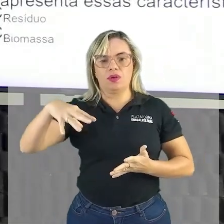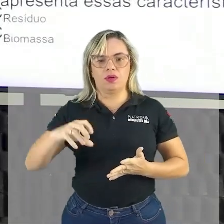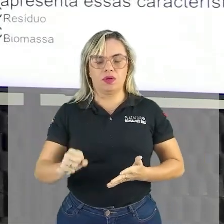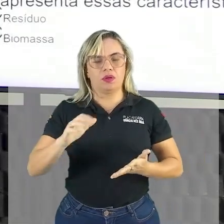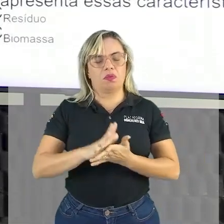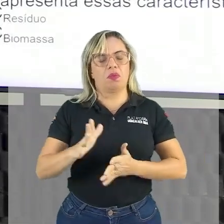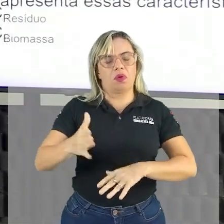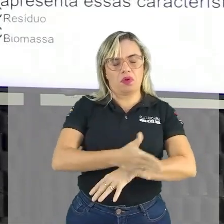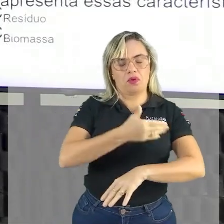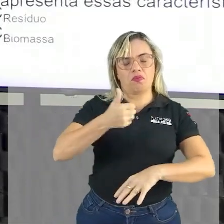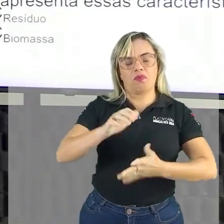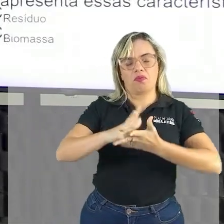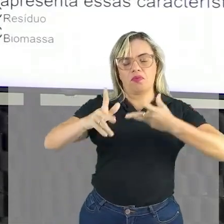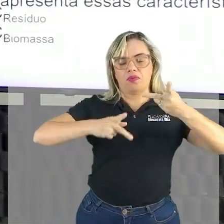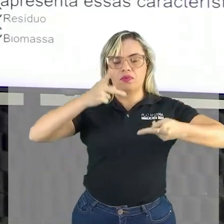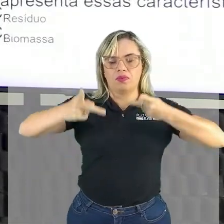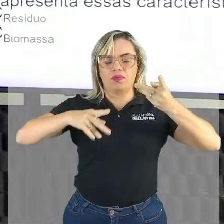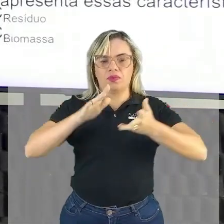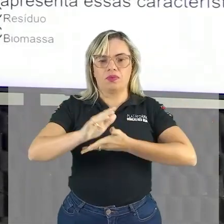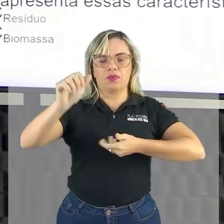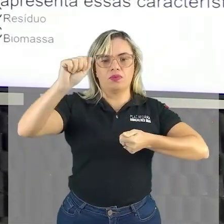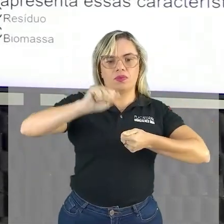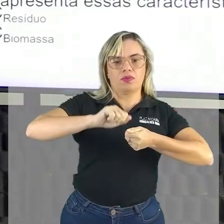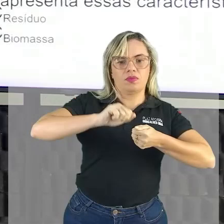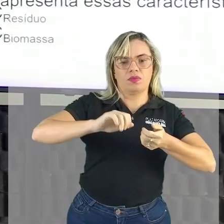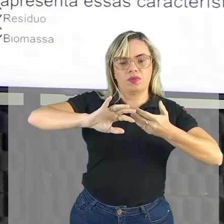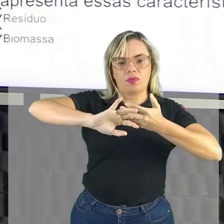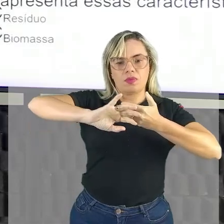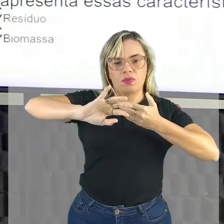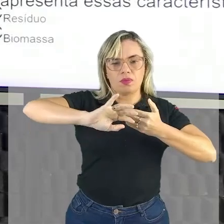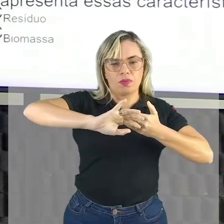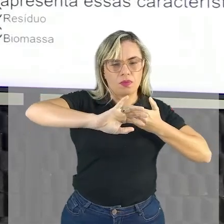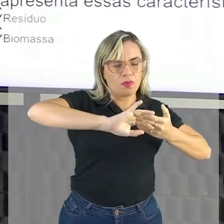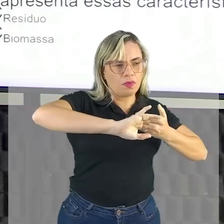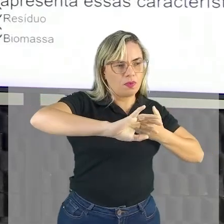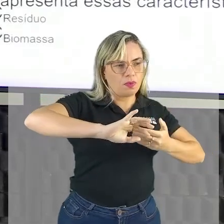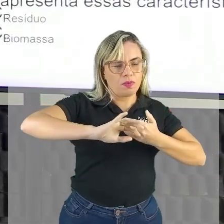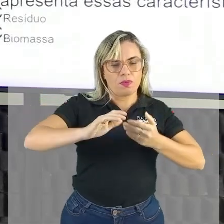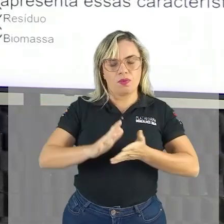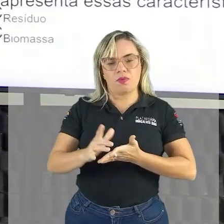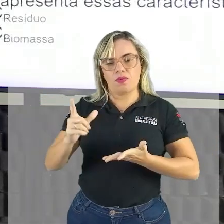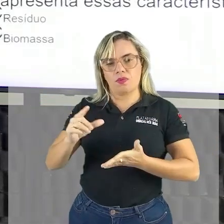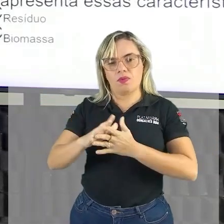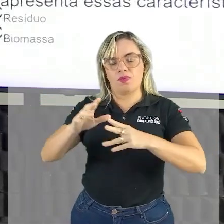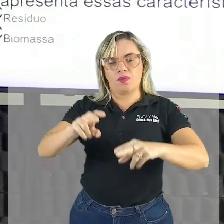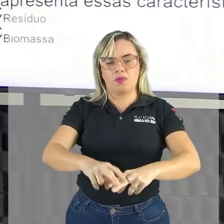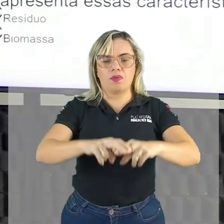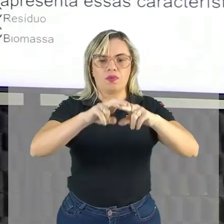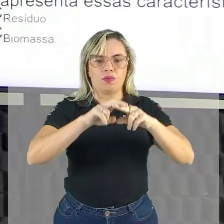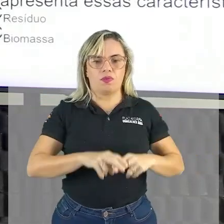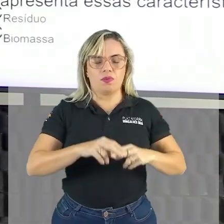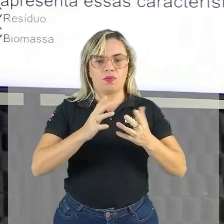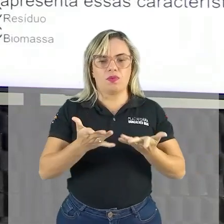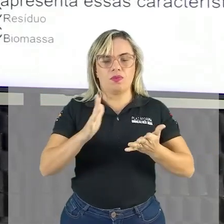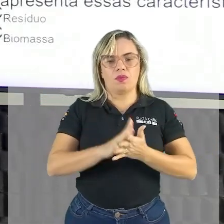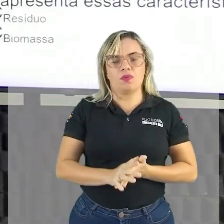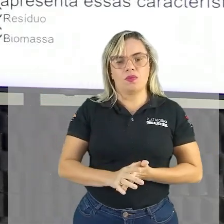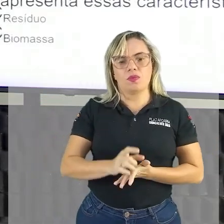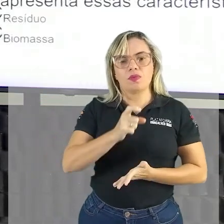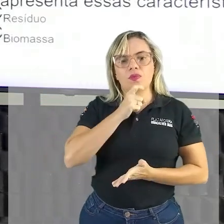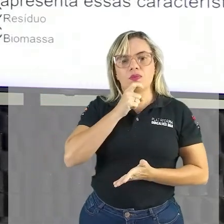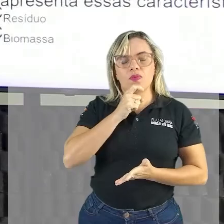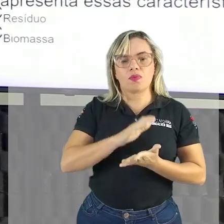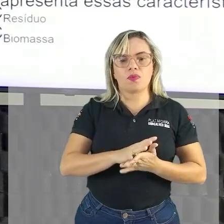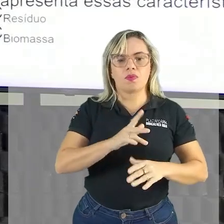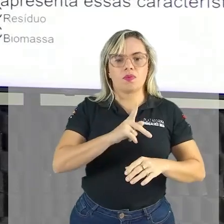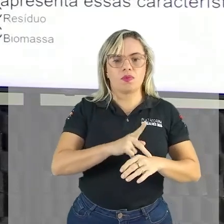assim. Isso faz com que as moléculas fiquem mais soltas. É por isso que quando você pega um pedaço de gelo